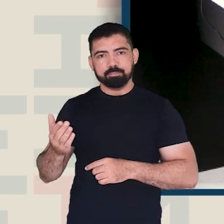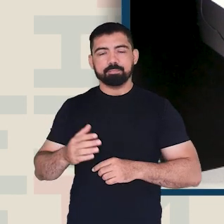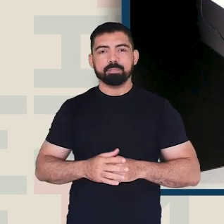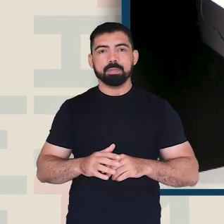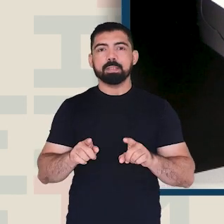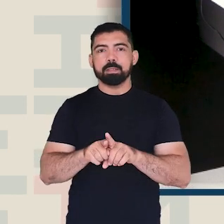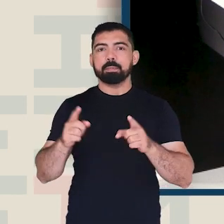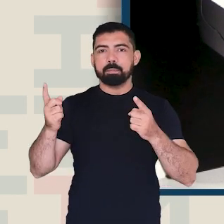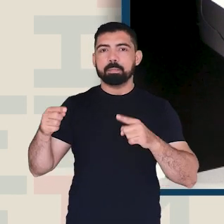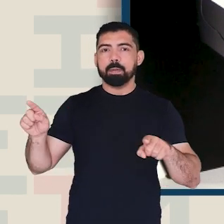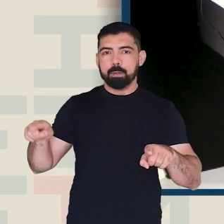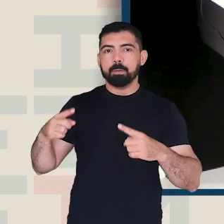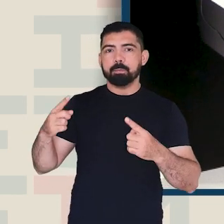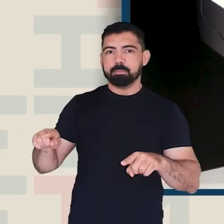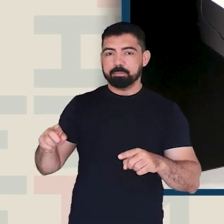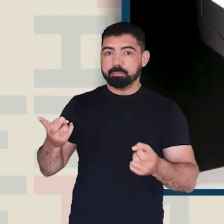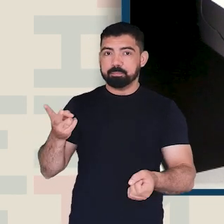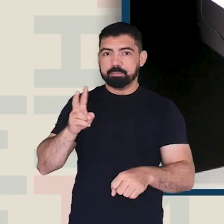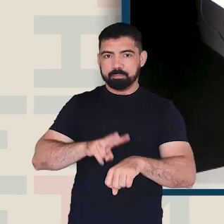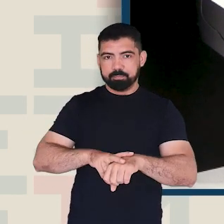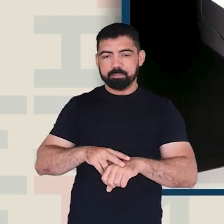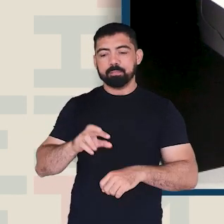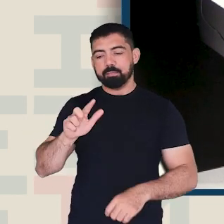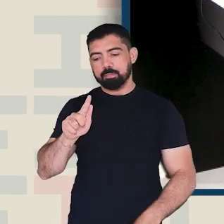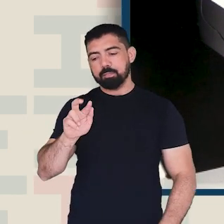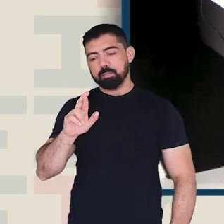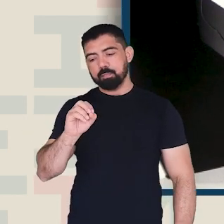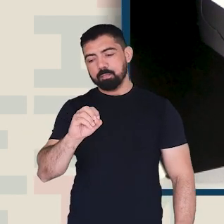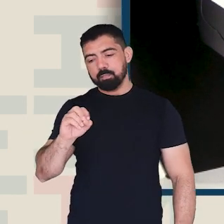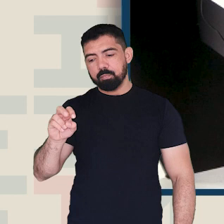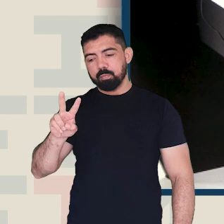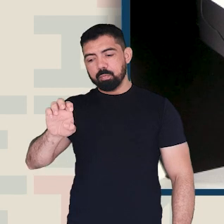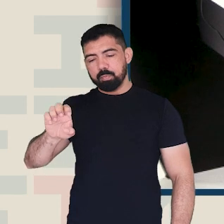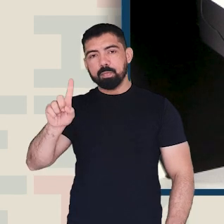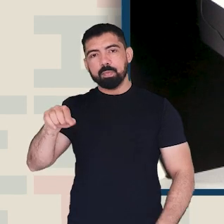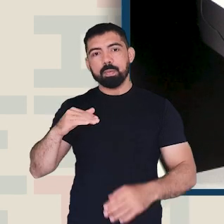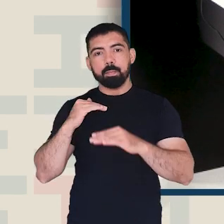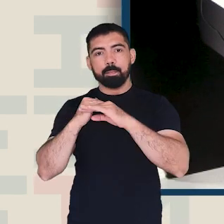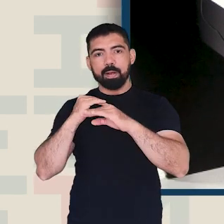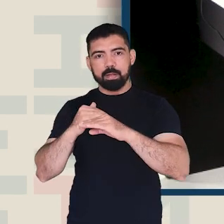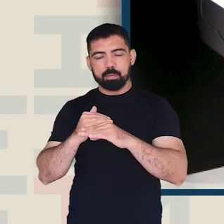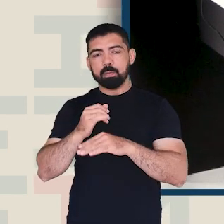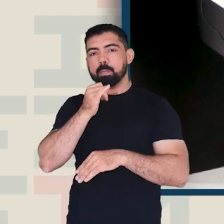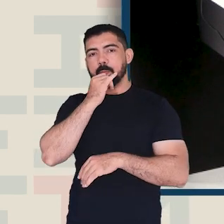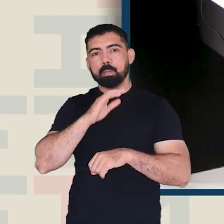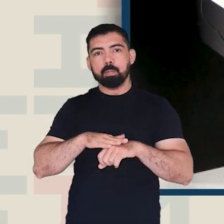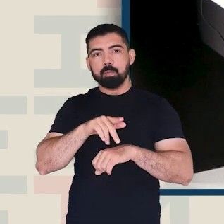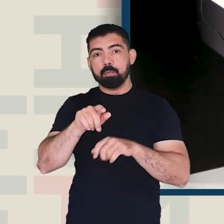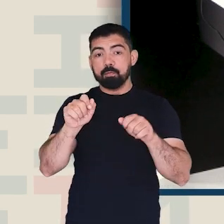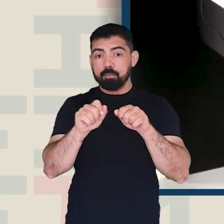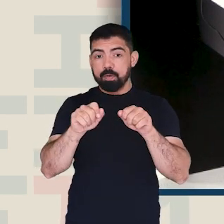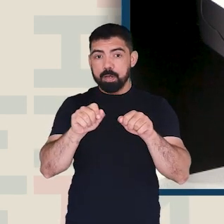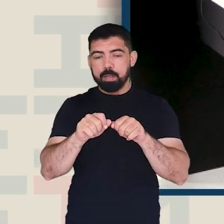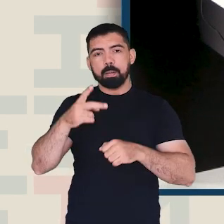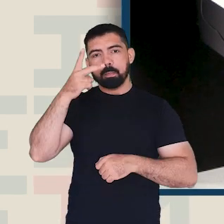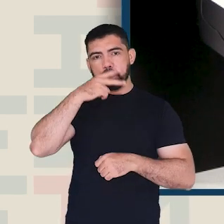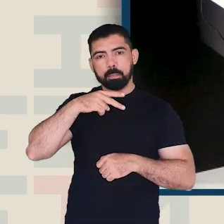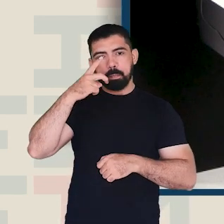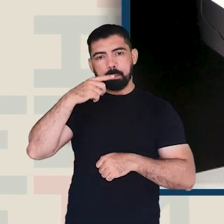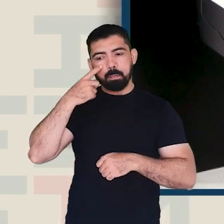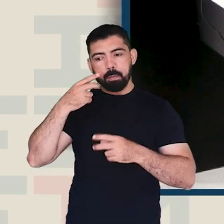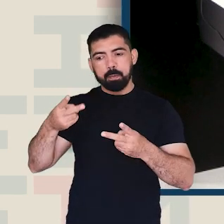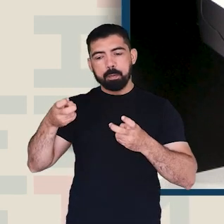ele é melódico. O groove ele é um padrão. A partir do momento que padrão é aquilo que você faz e repete, você percebe